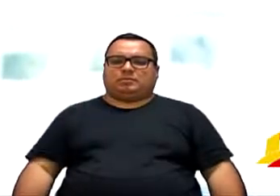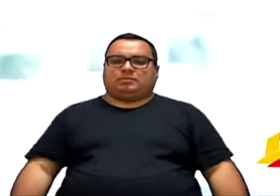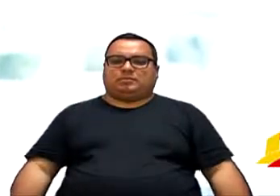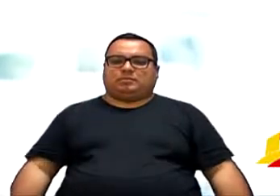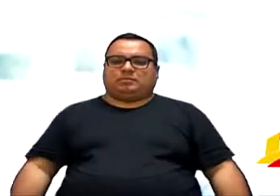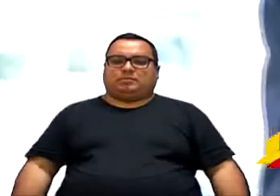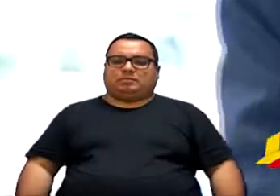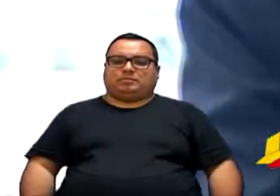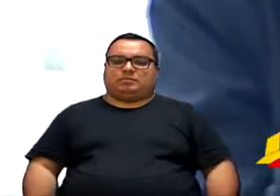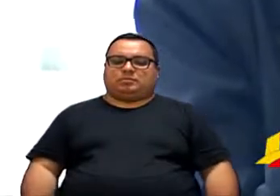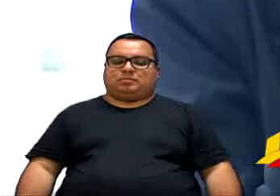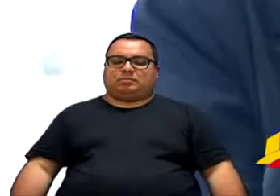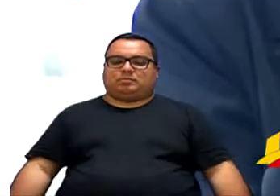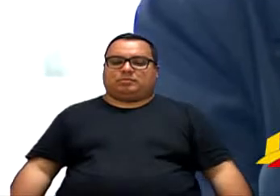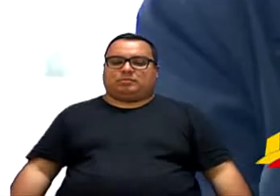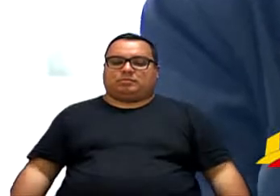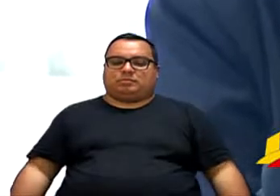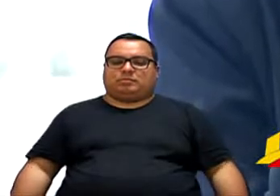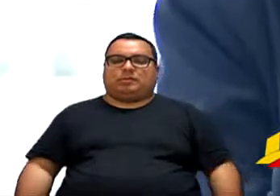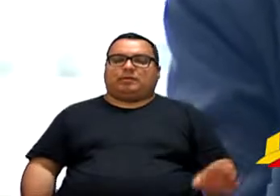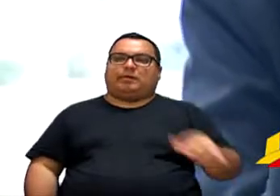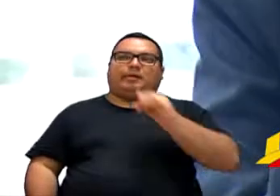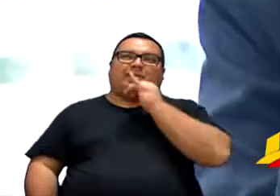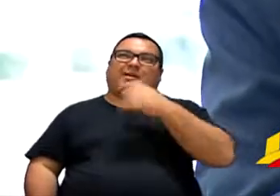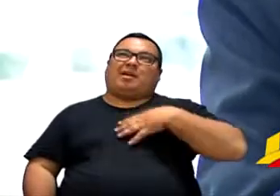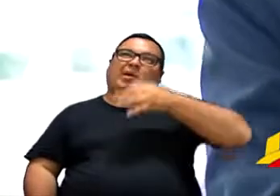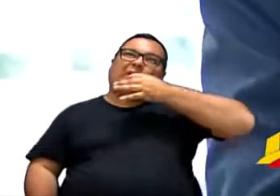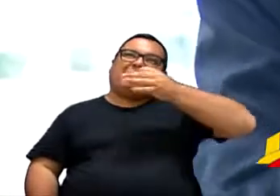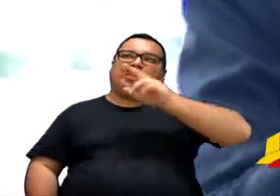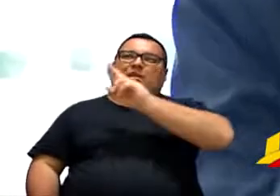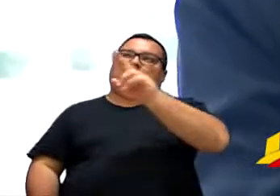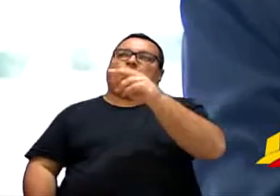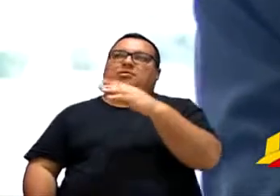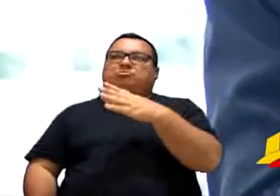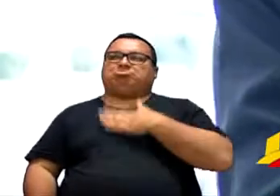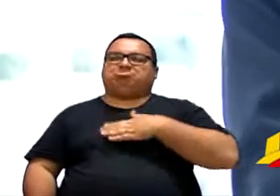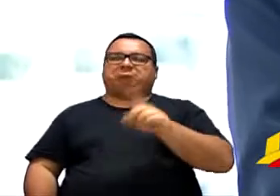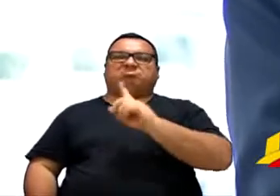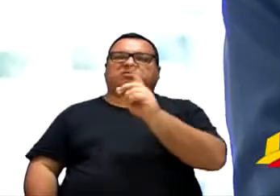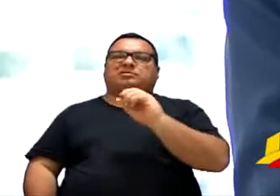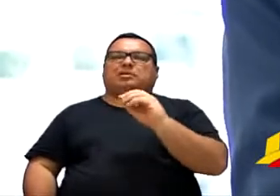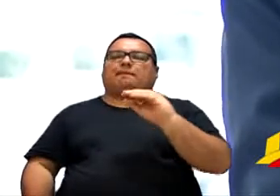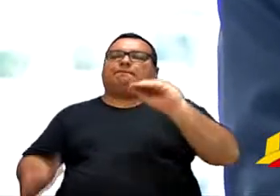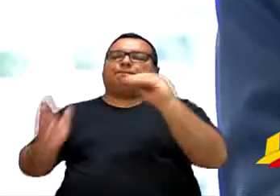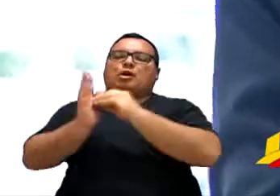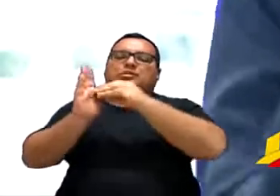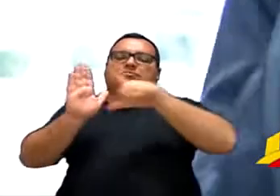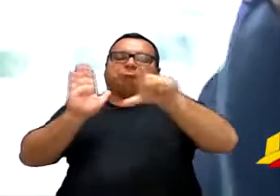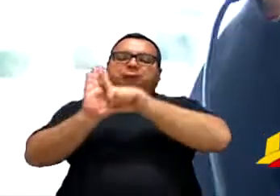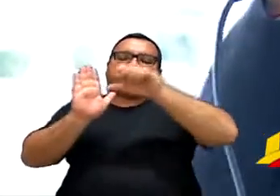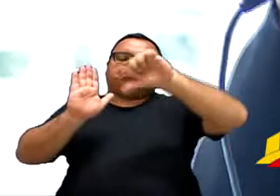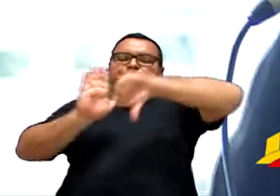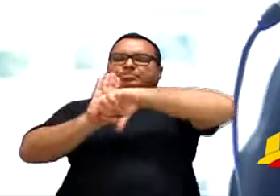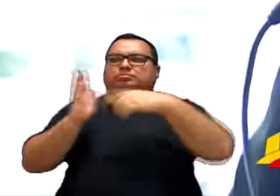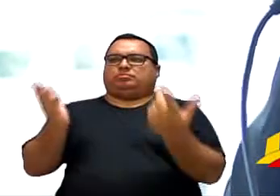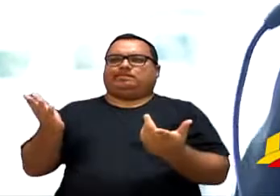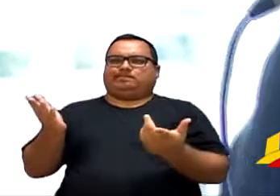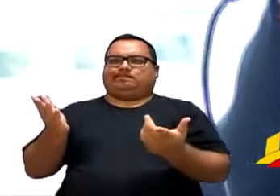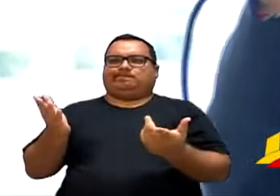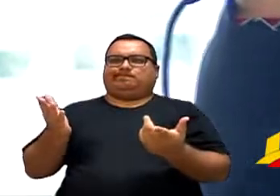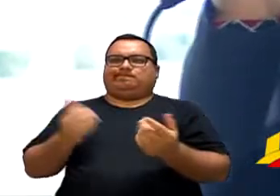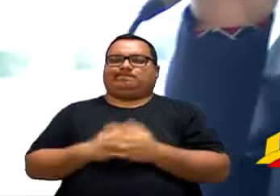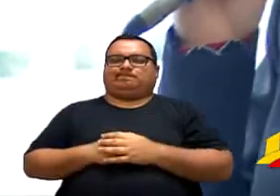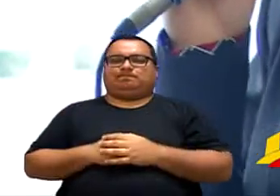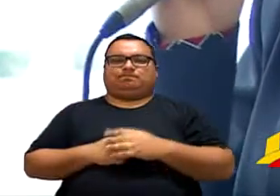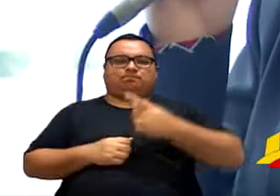determinado Vereador faz um concordo determinado nome então Eu voto Incondicional Cadê o Nossa o